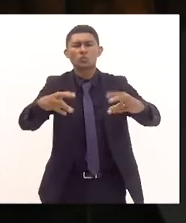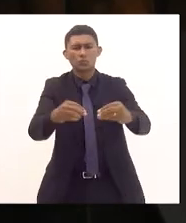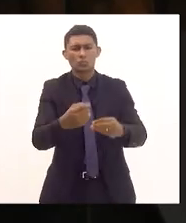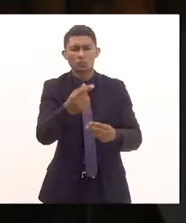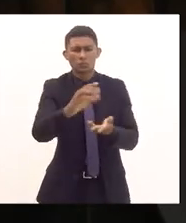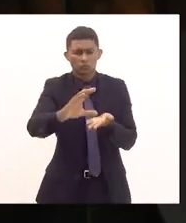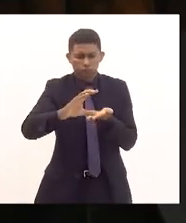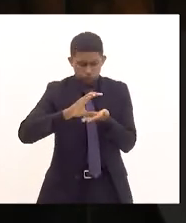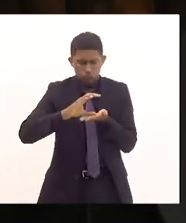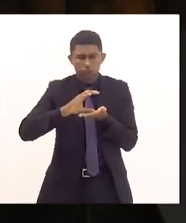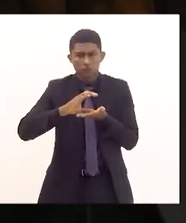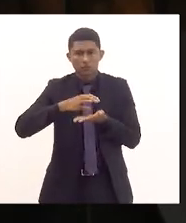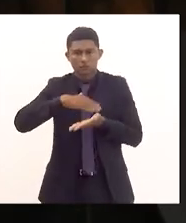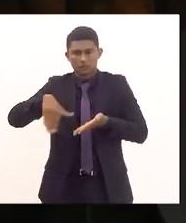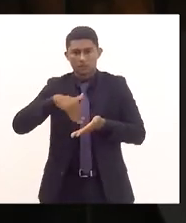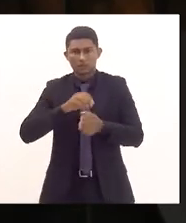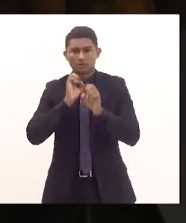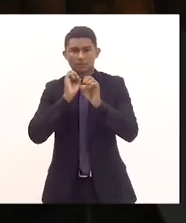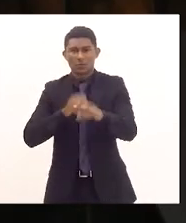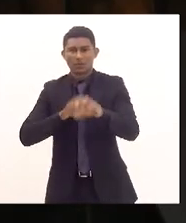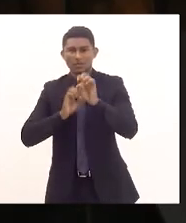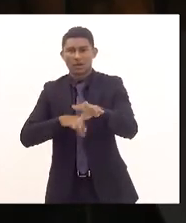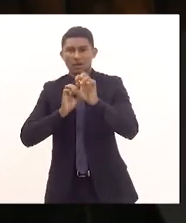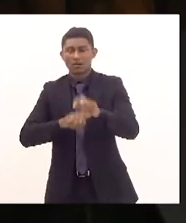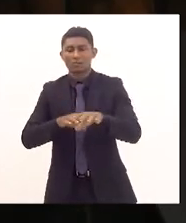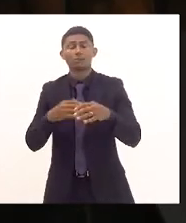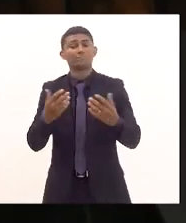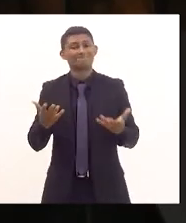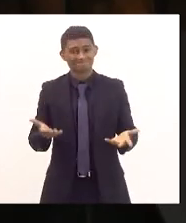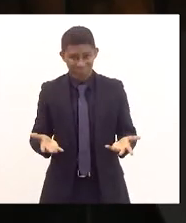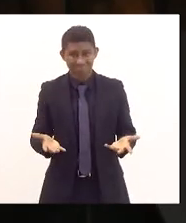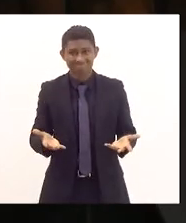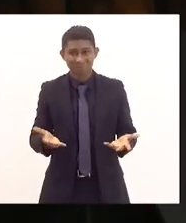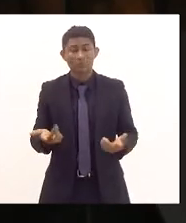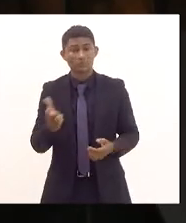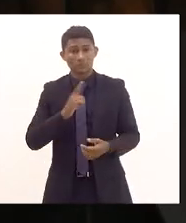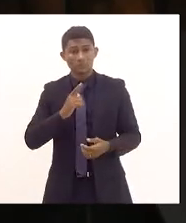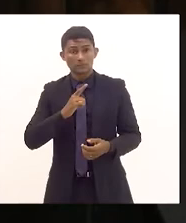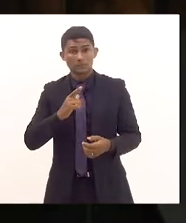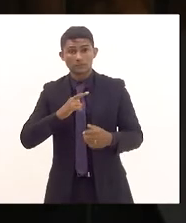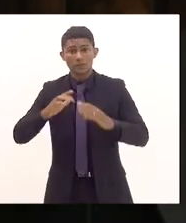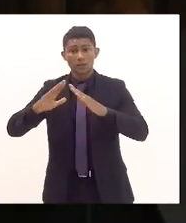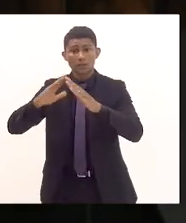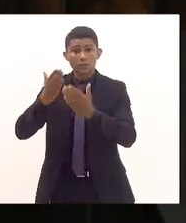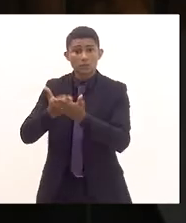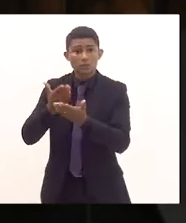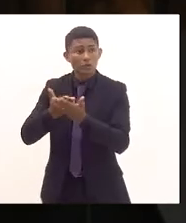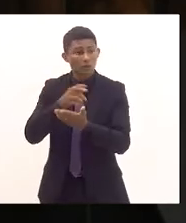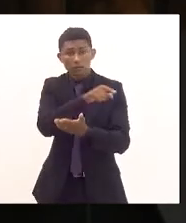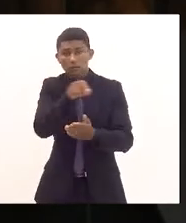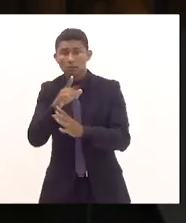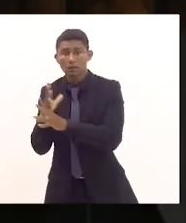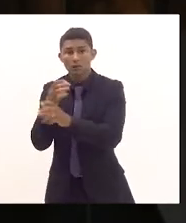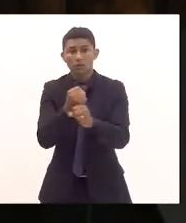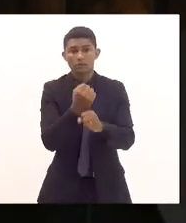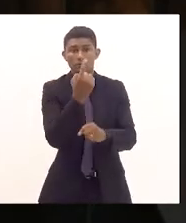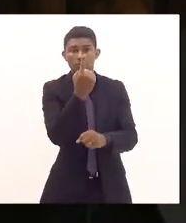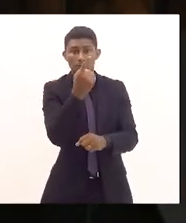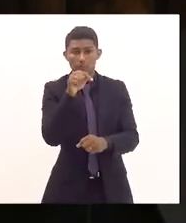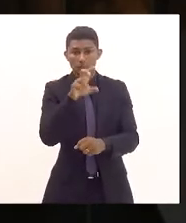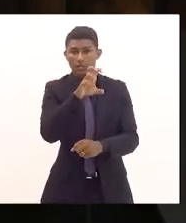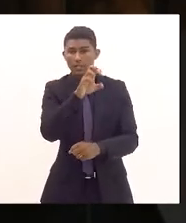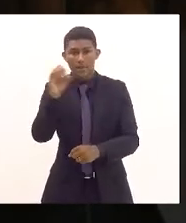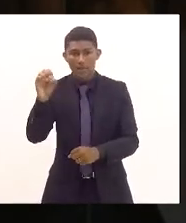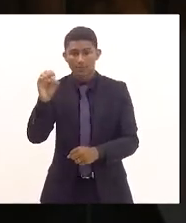na secretaria de educação com as nossas escolas são mais de 1500 contas tem feito um péssimo trabalho